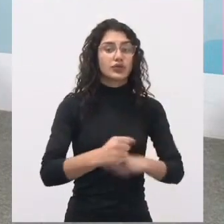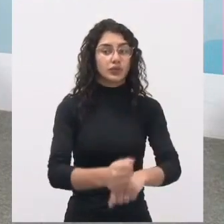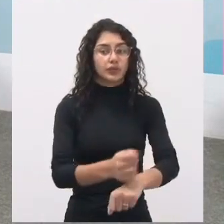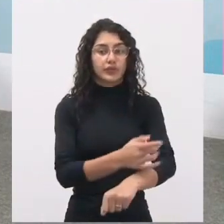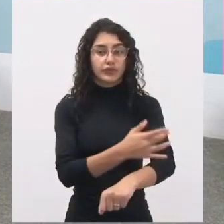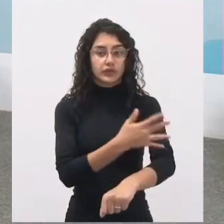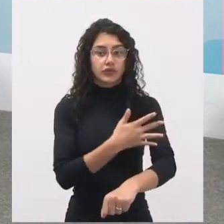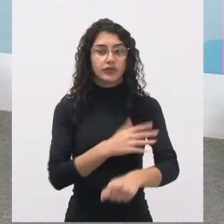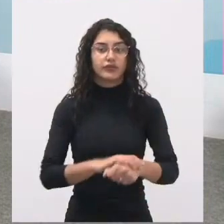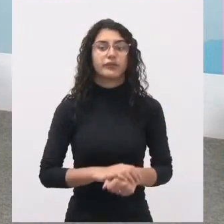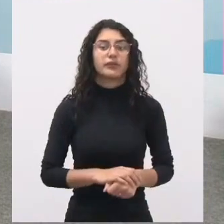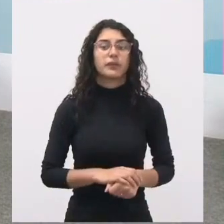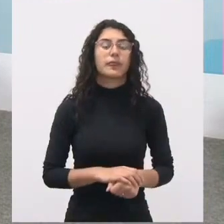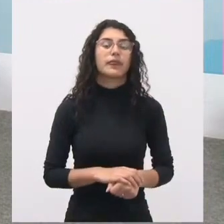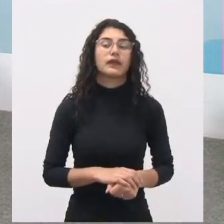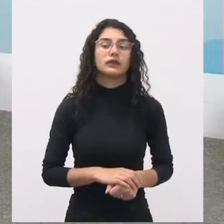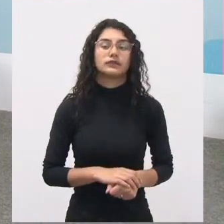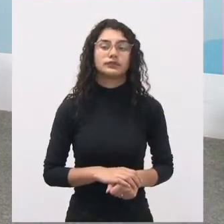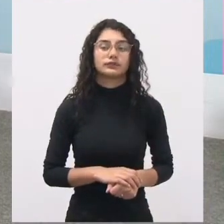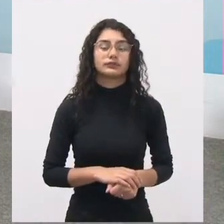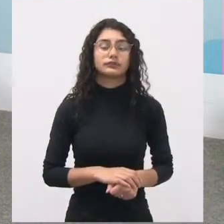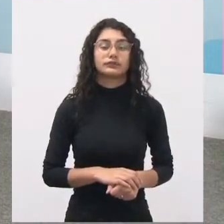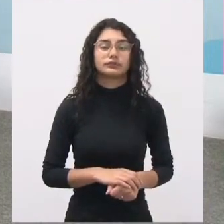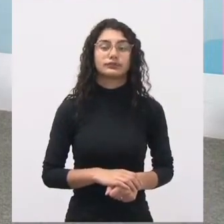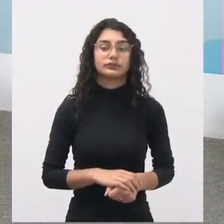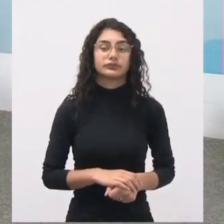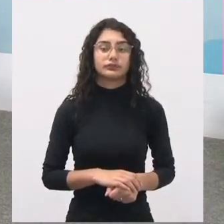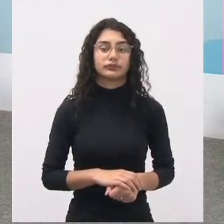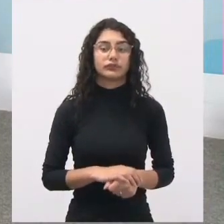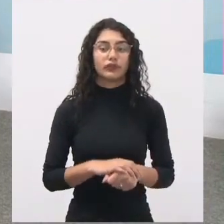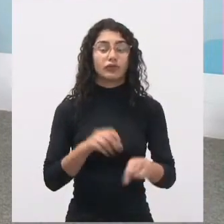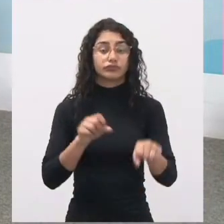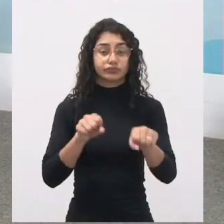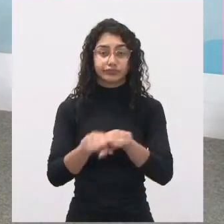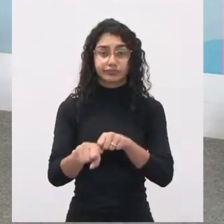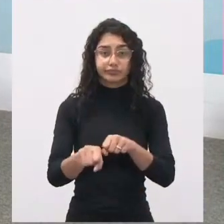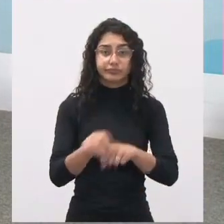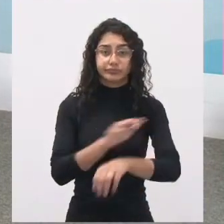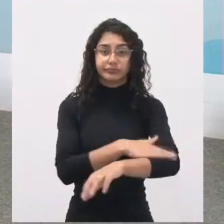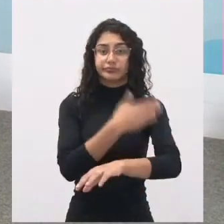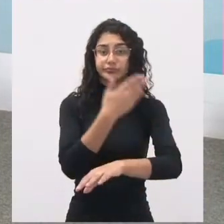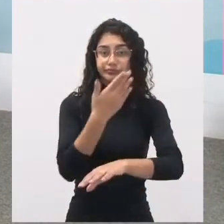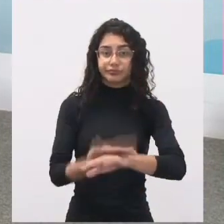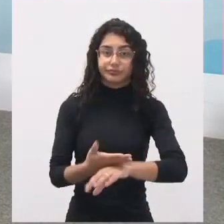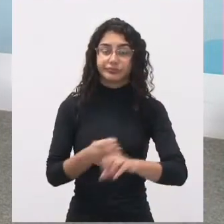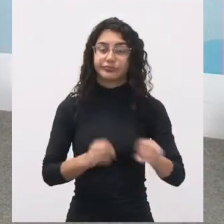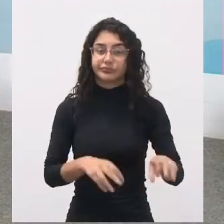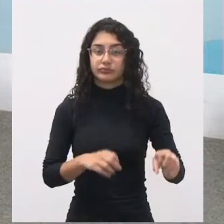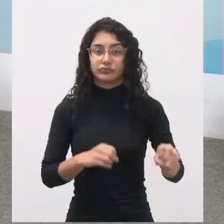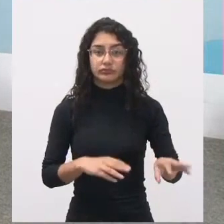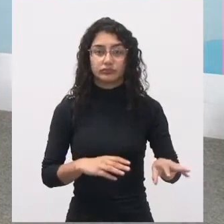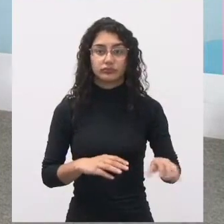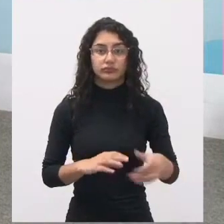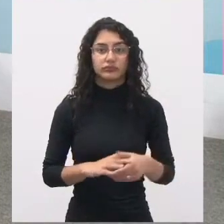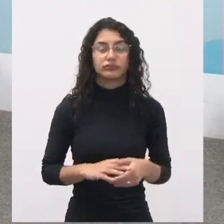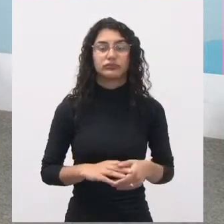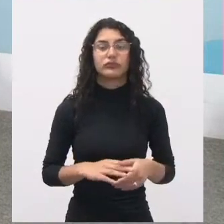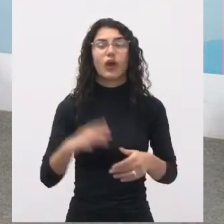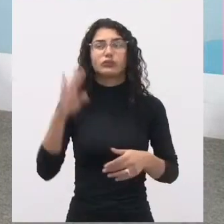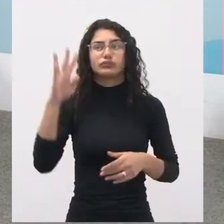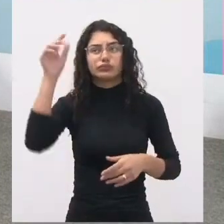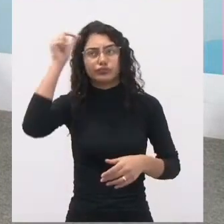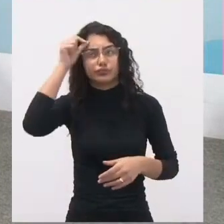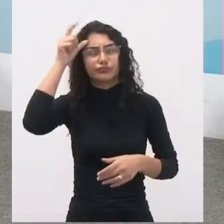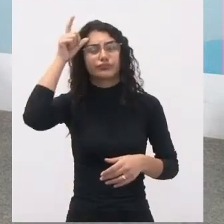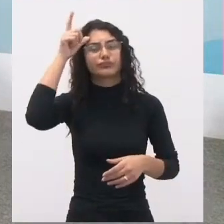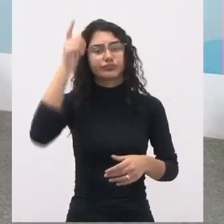socioemocionais, cognitivas, a formação da educação integral assim no seu todo, trabalhando com os vários aspectos do conhecimento,